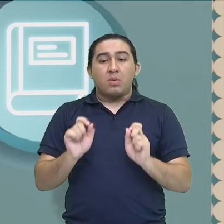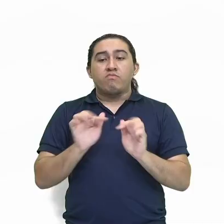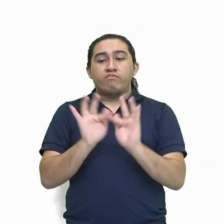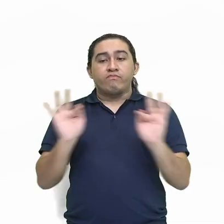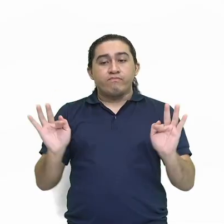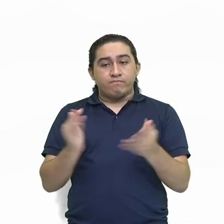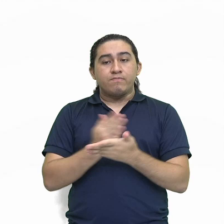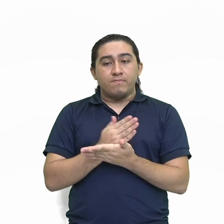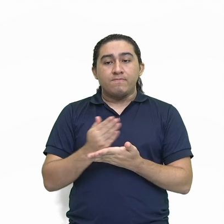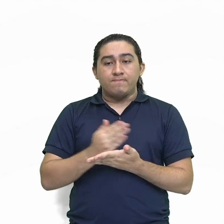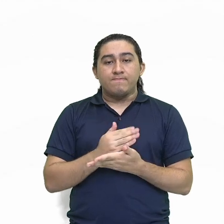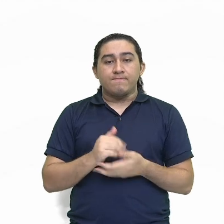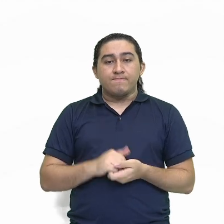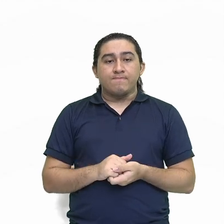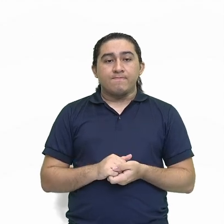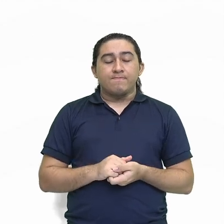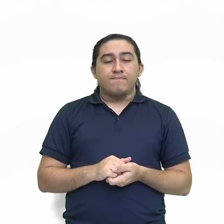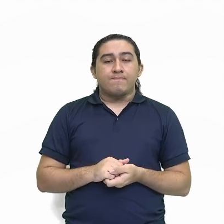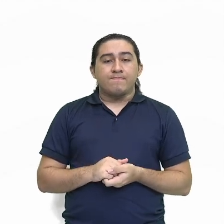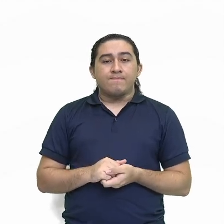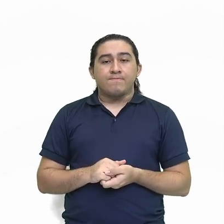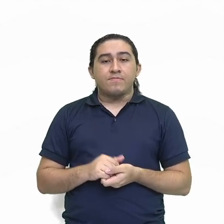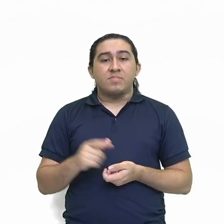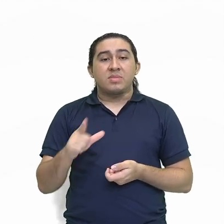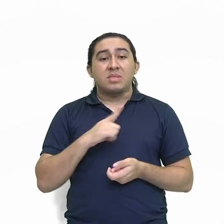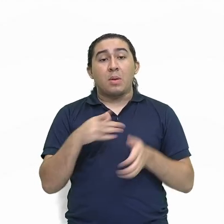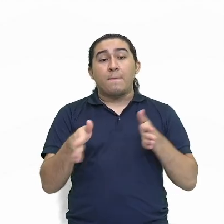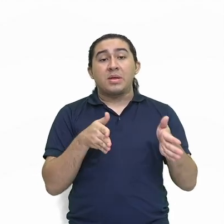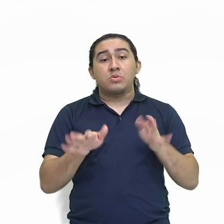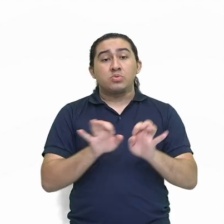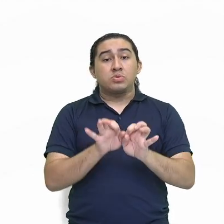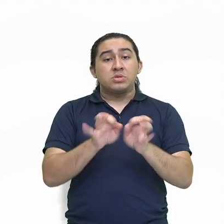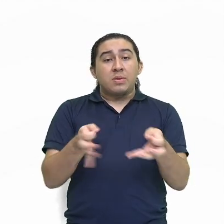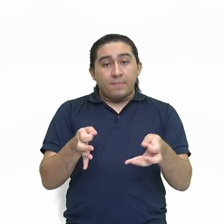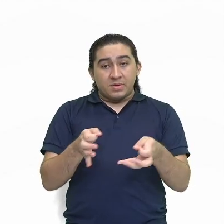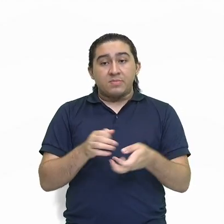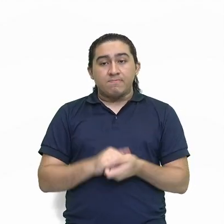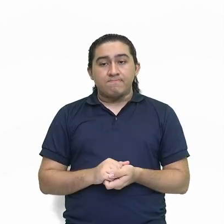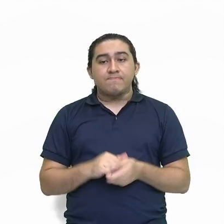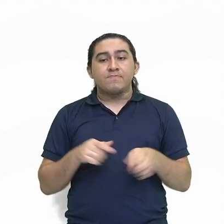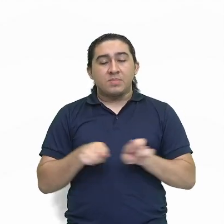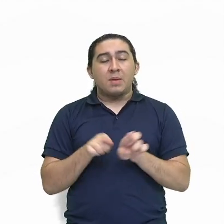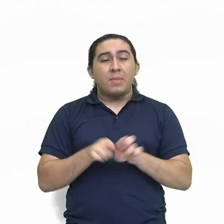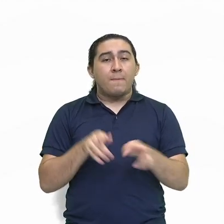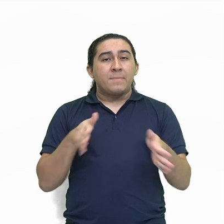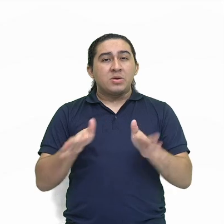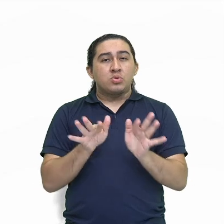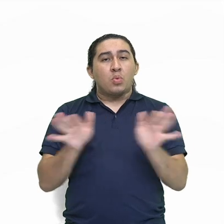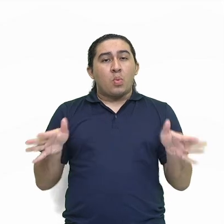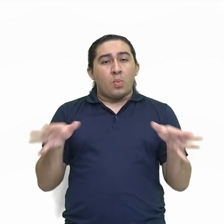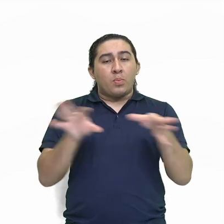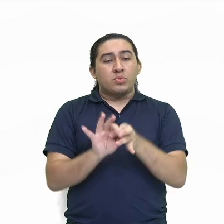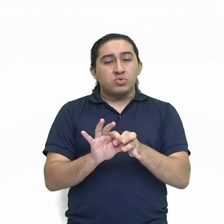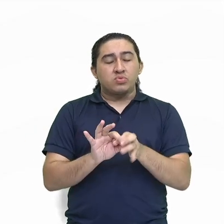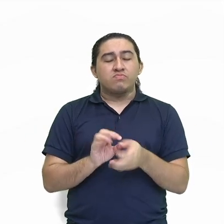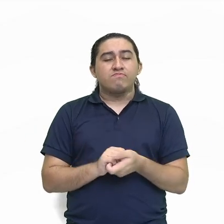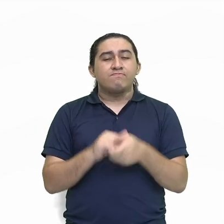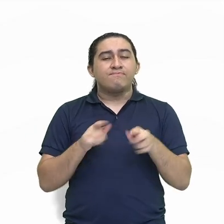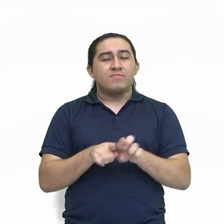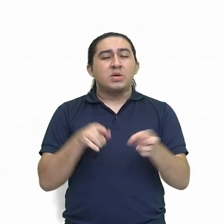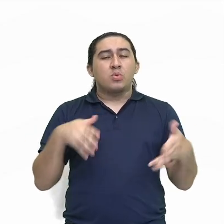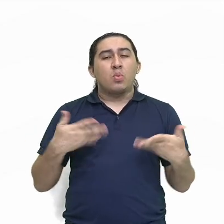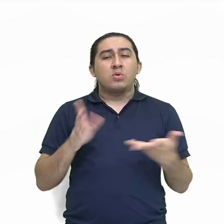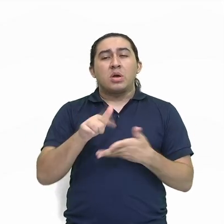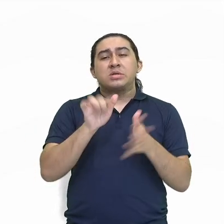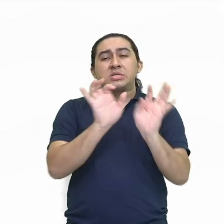frases. Nós temos um período simples e um período composto. Quando é que o período